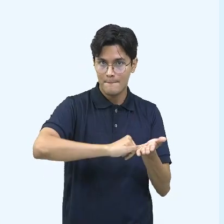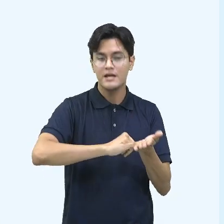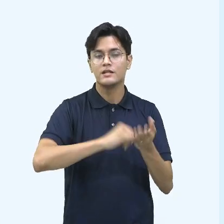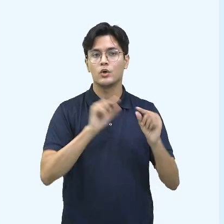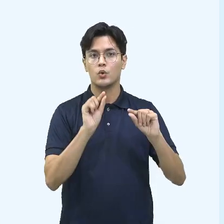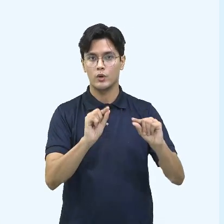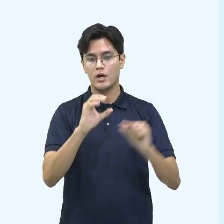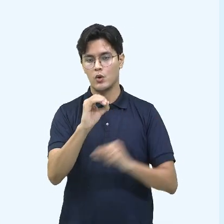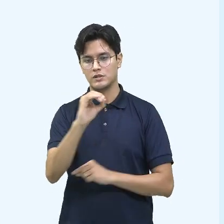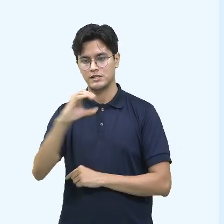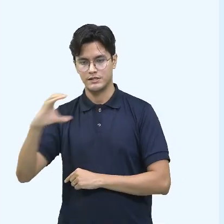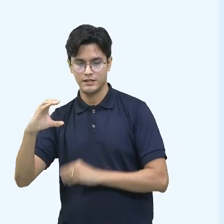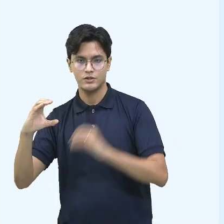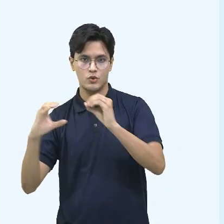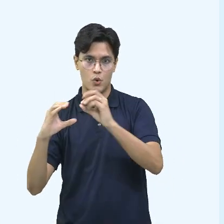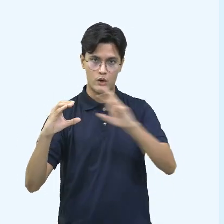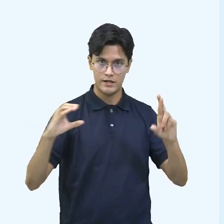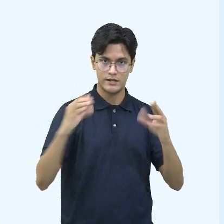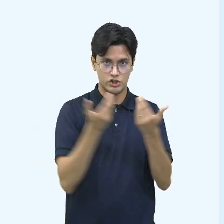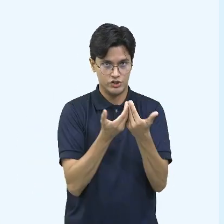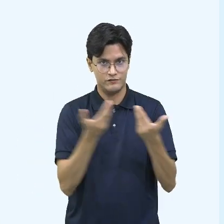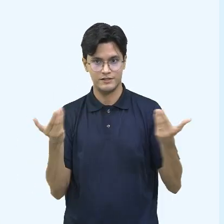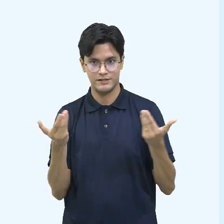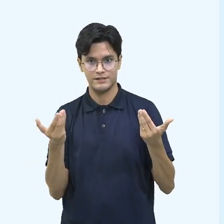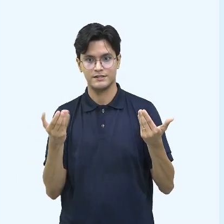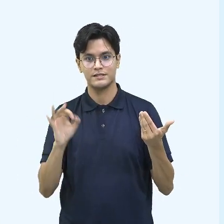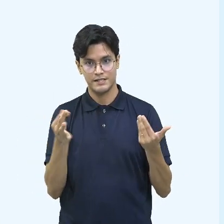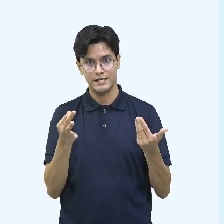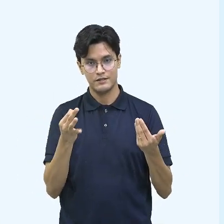e Oriente e, principalmente,